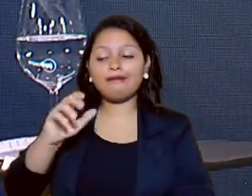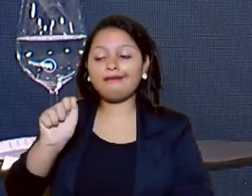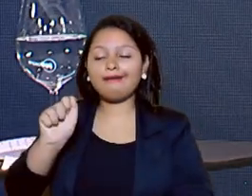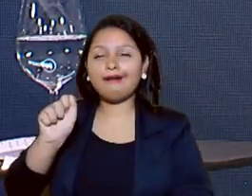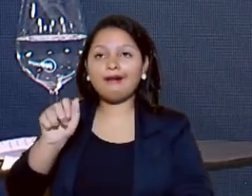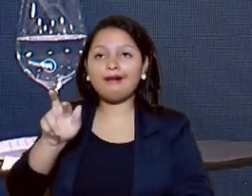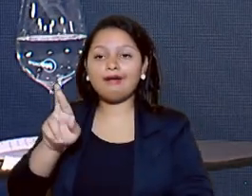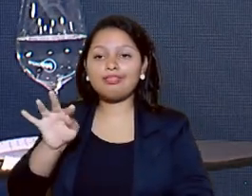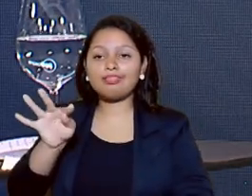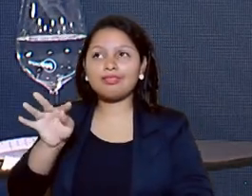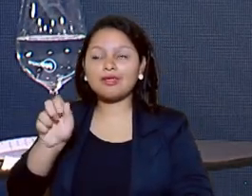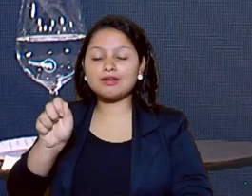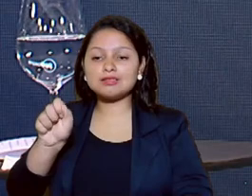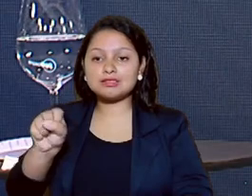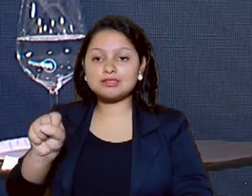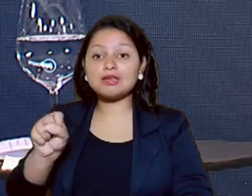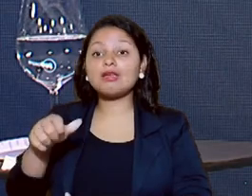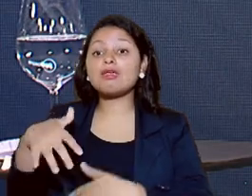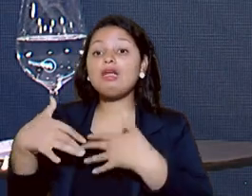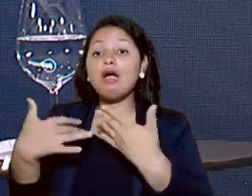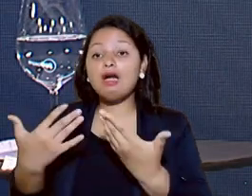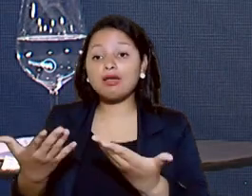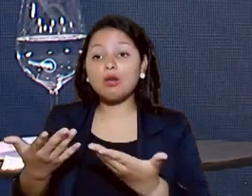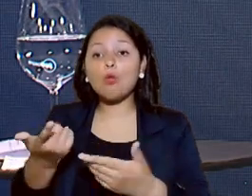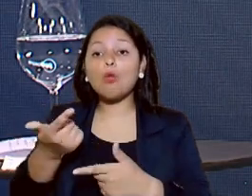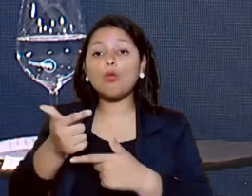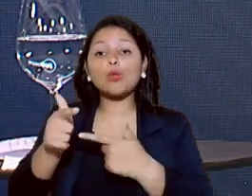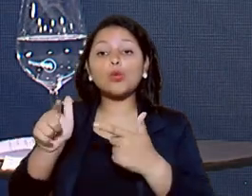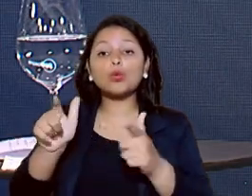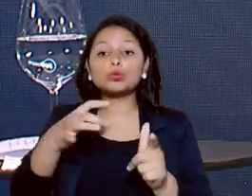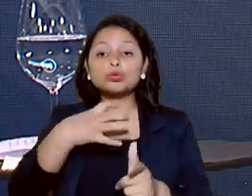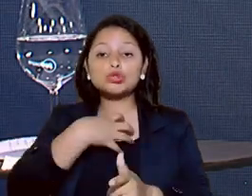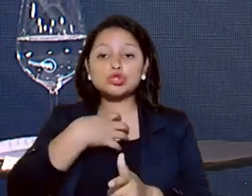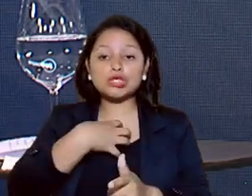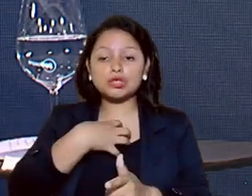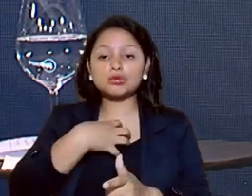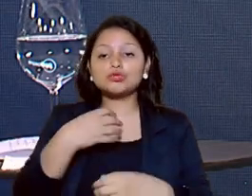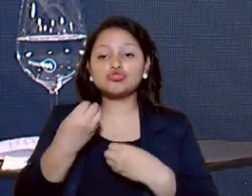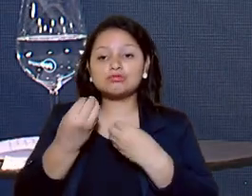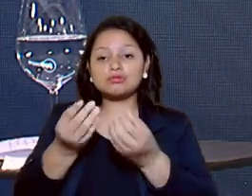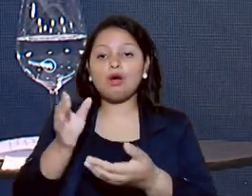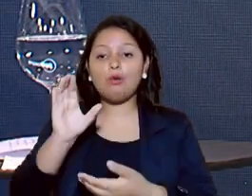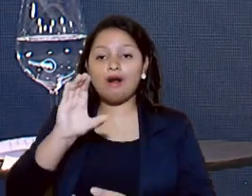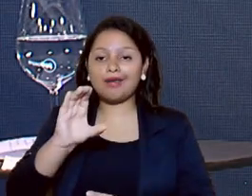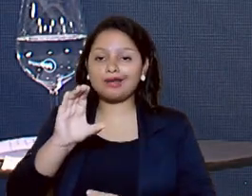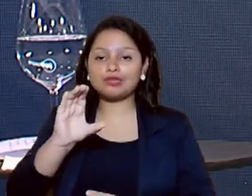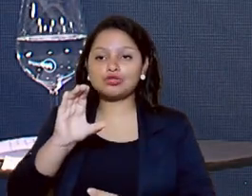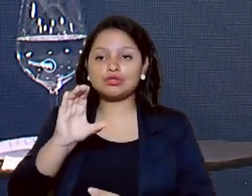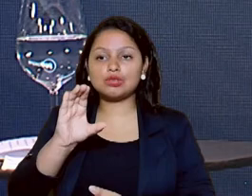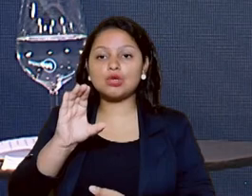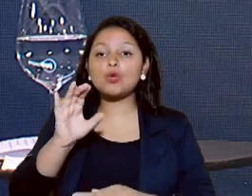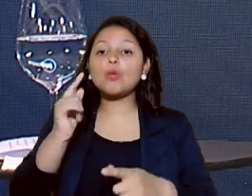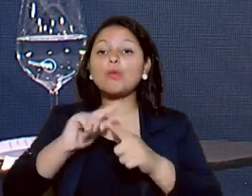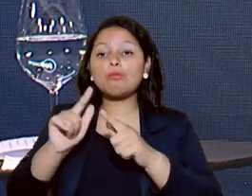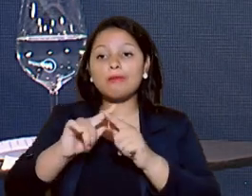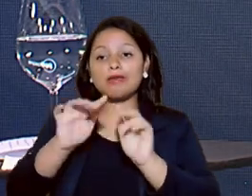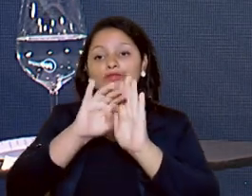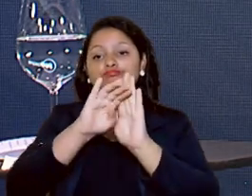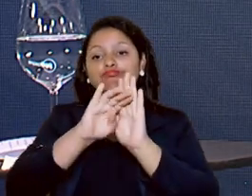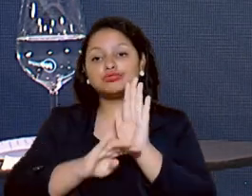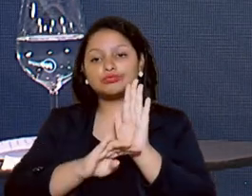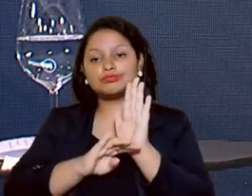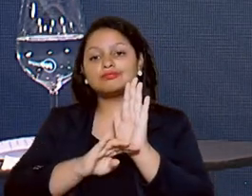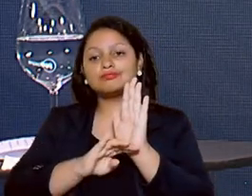com isso abriu esse espaço para outros formatos de concessão de crédito o problema é que tem um GAP entre essa migração